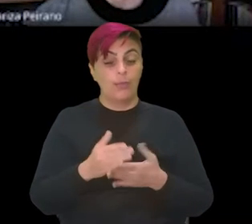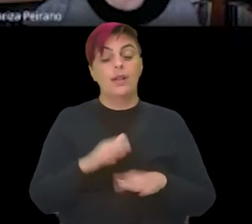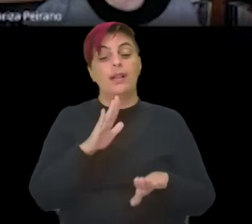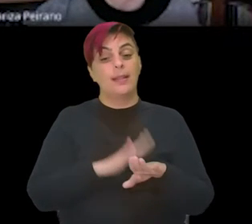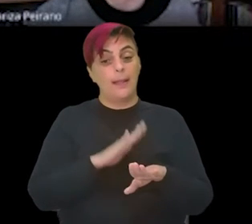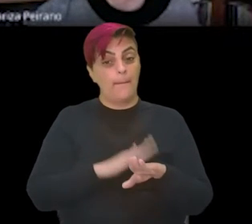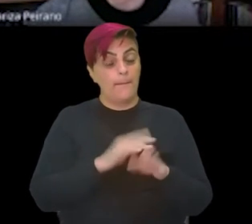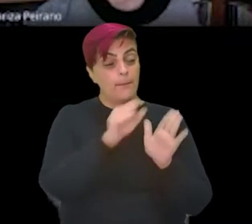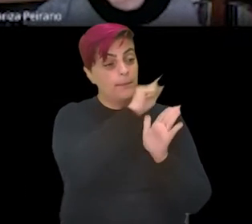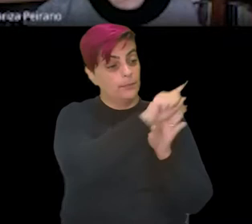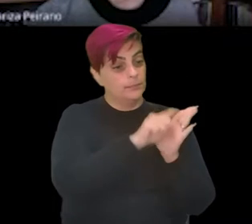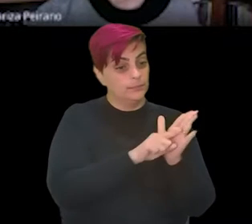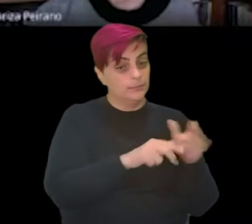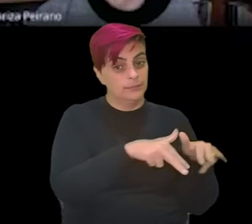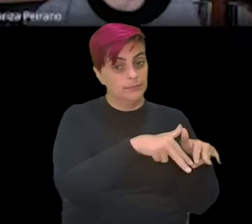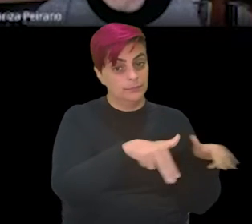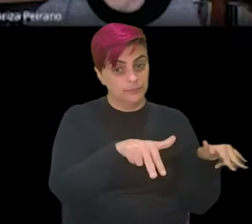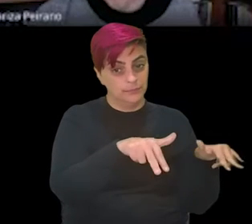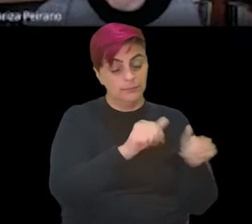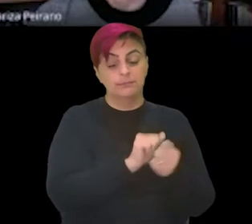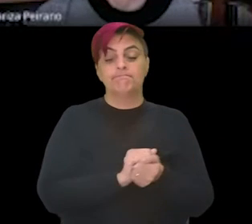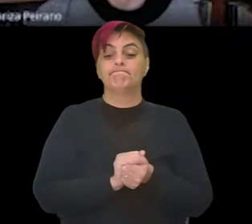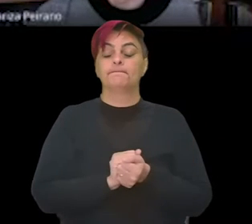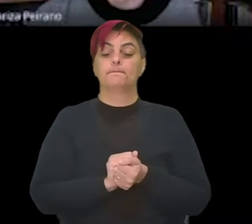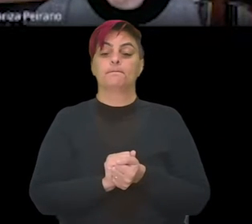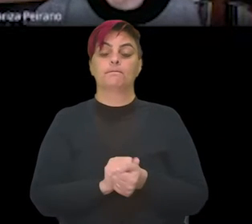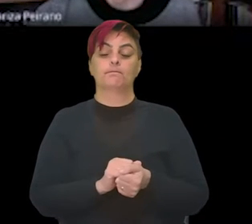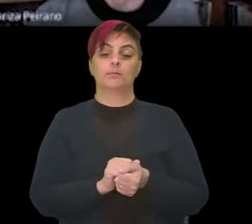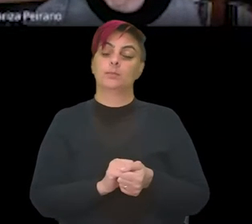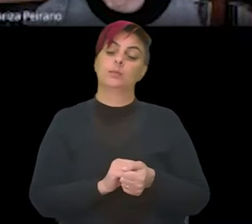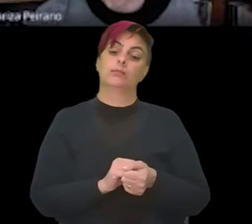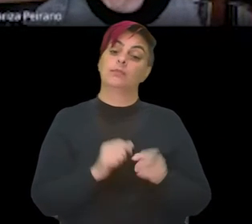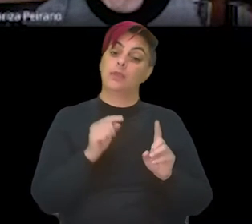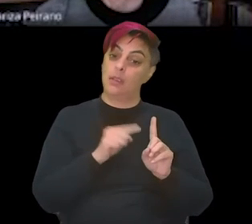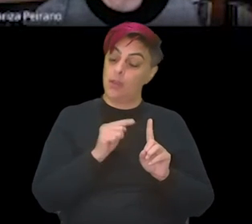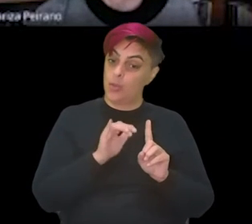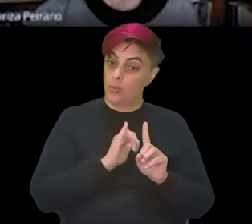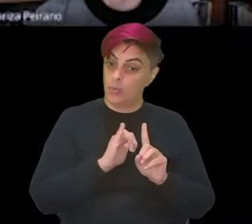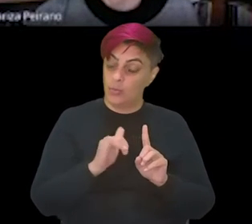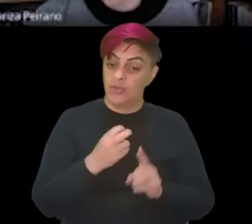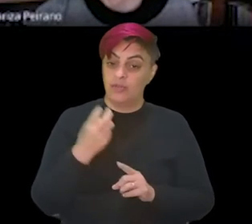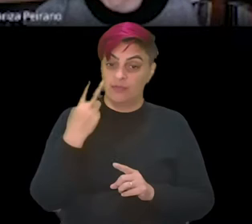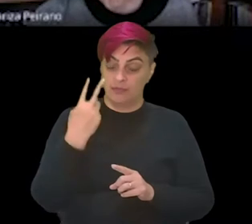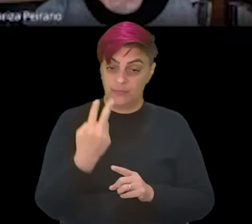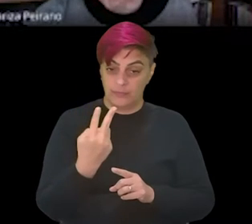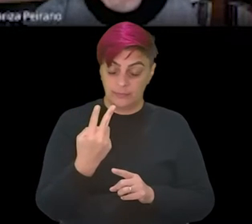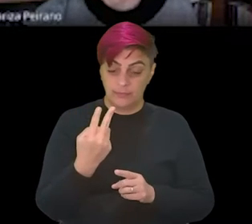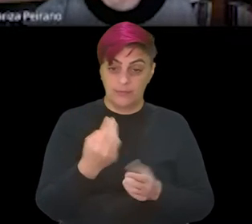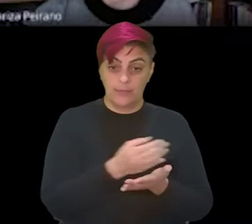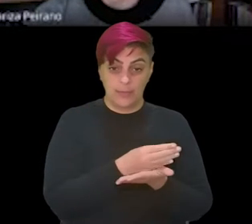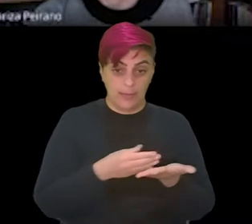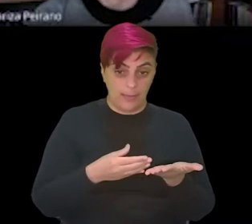fazer etnográfico. Malinowski era radical. Embora ele tenha advertido de que dois capítulos